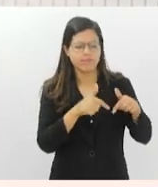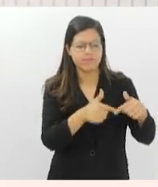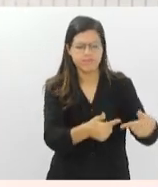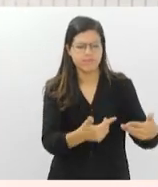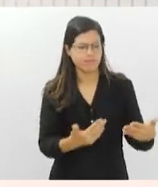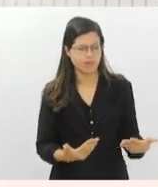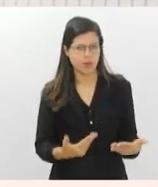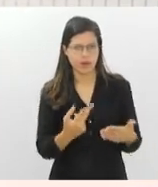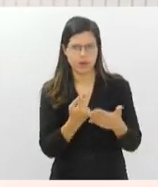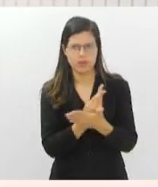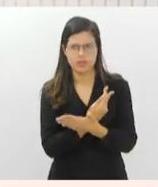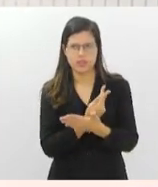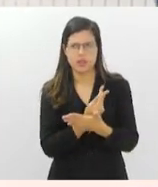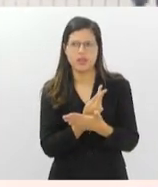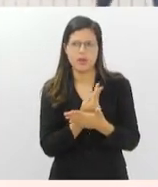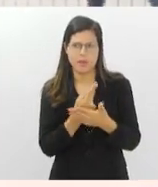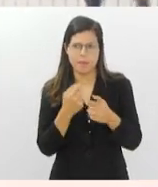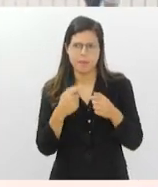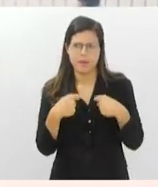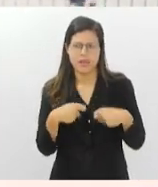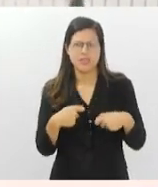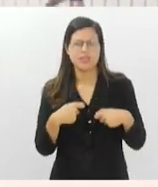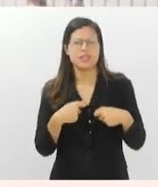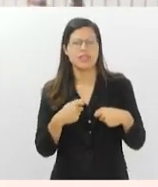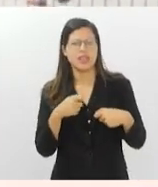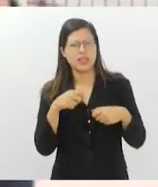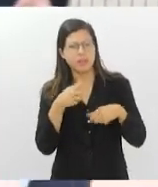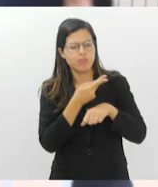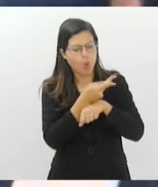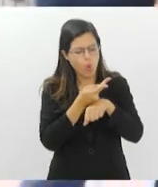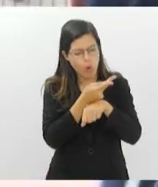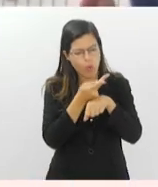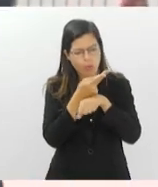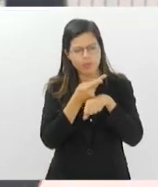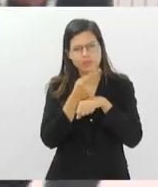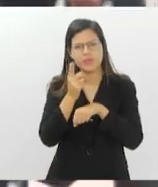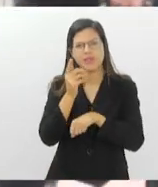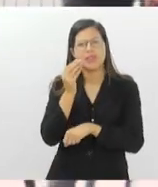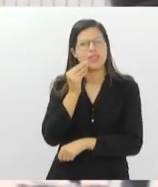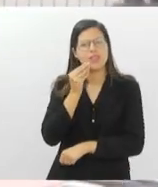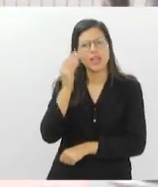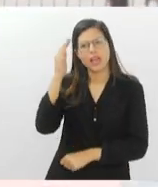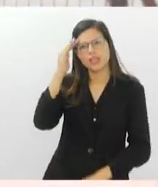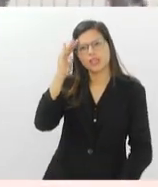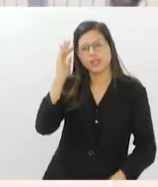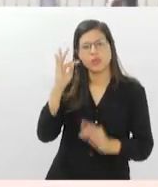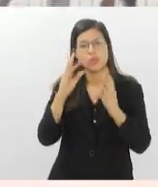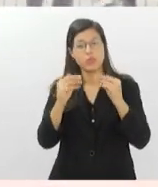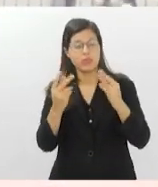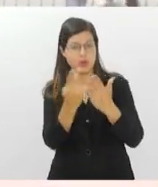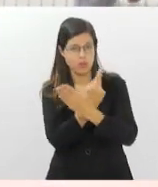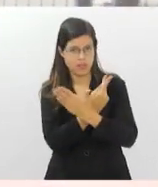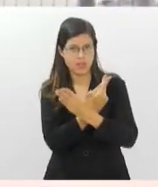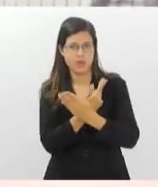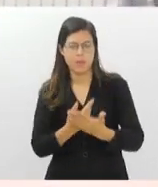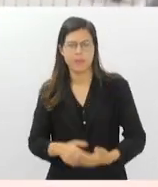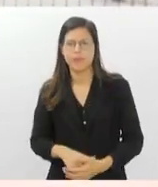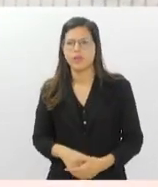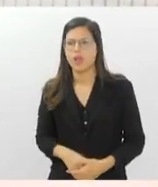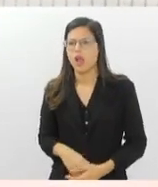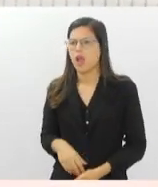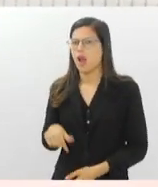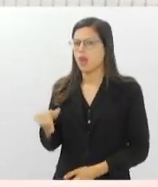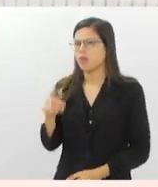né? Porque você tem que ir escavando para entender tudo que está acontecendo, tudo que aconteceu com aquela pessoa. Ele falou,